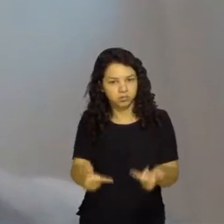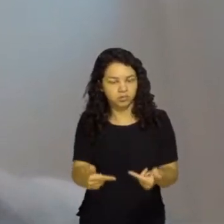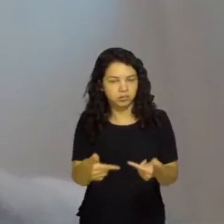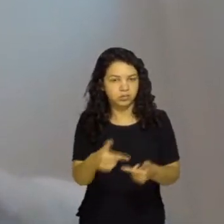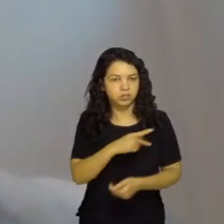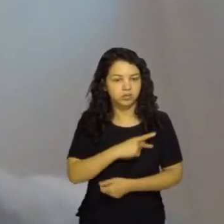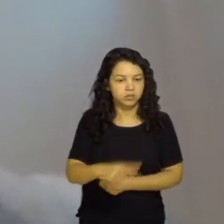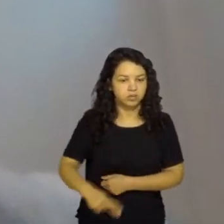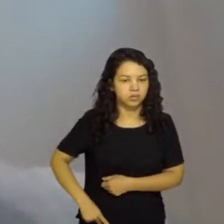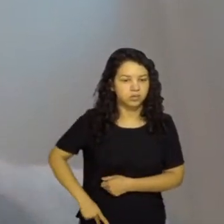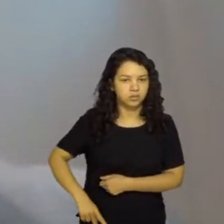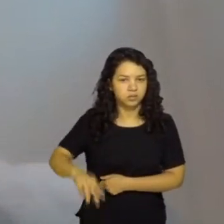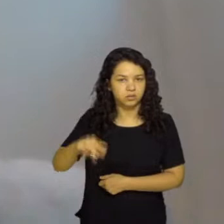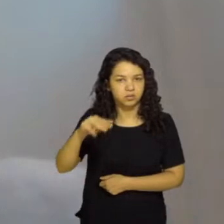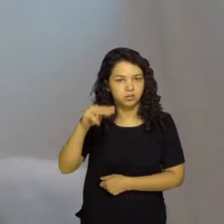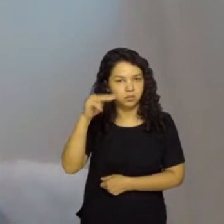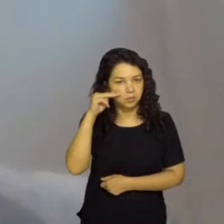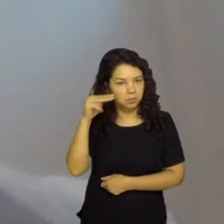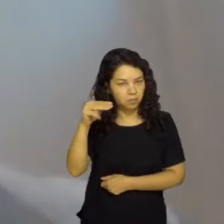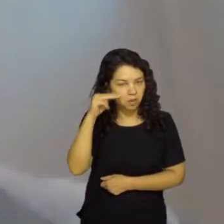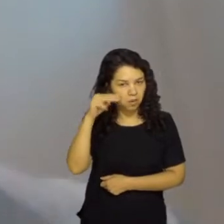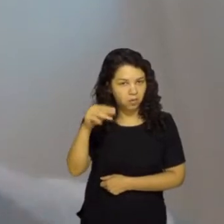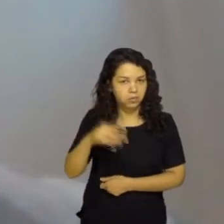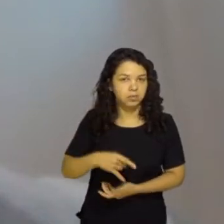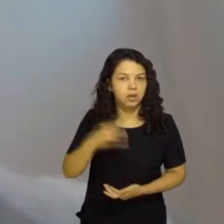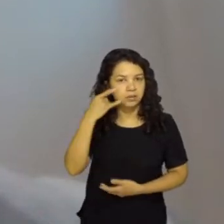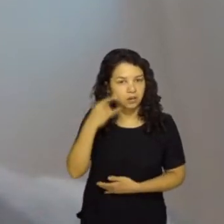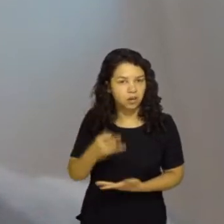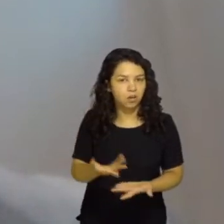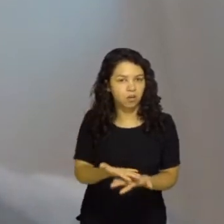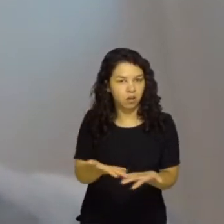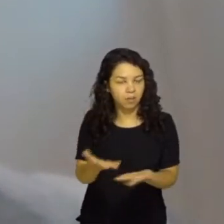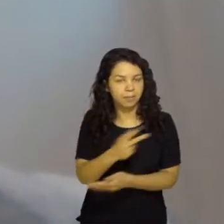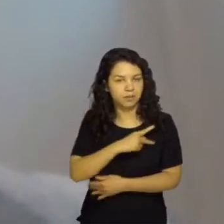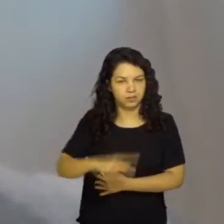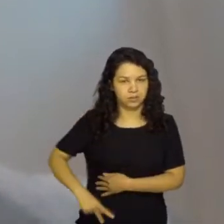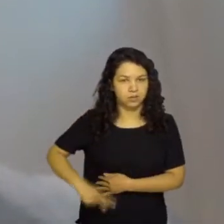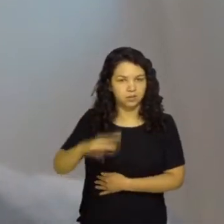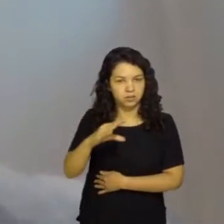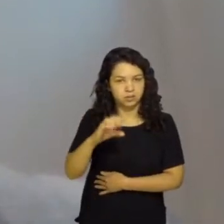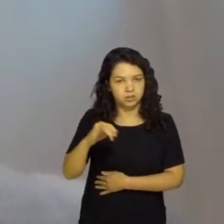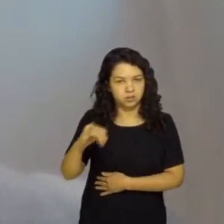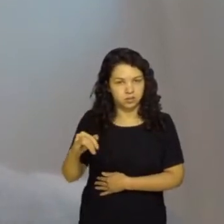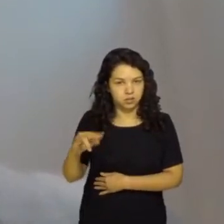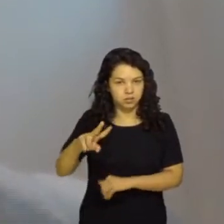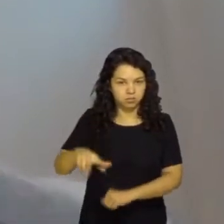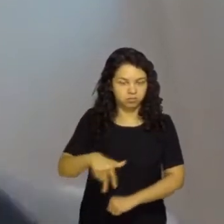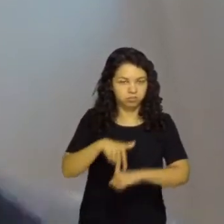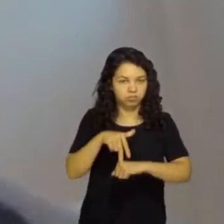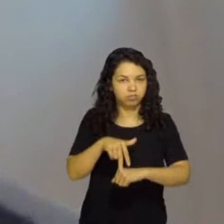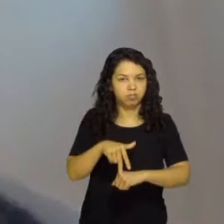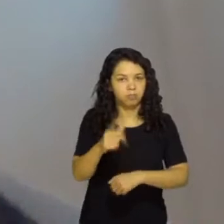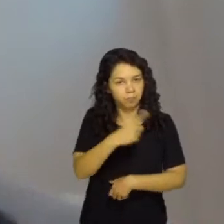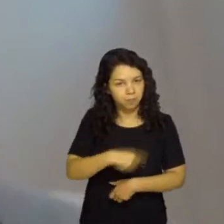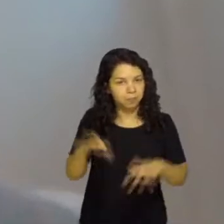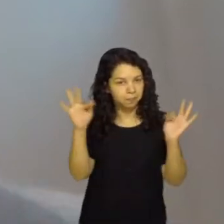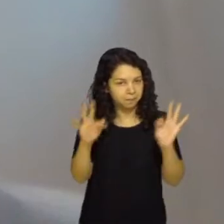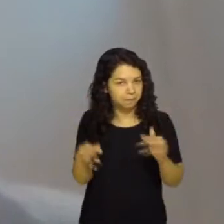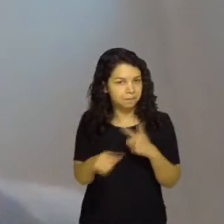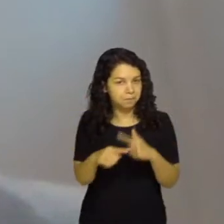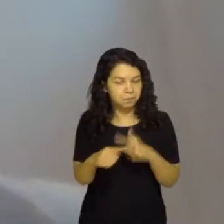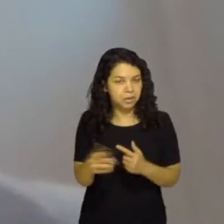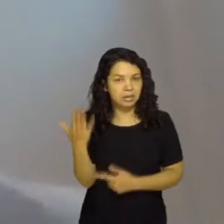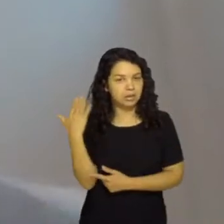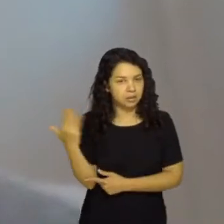presidente Mauro, de trazer aí o presidente do CIEE. E a gente fica muito contente, porque nós, quando prefeito de Porto Belo